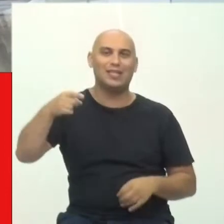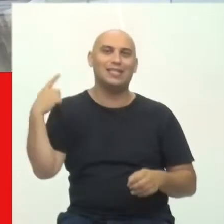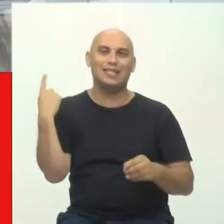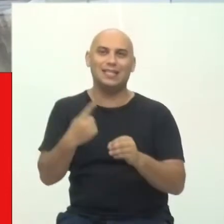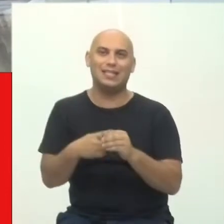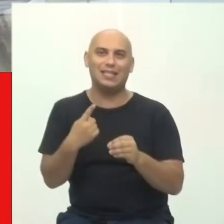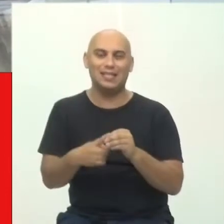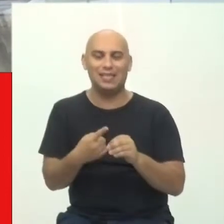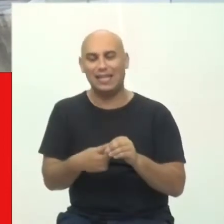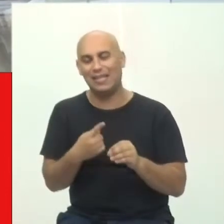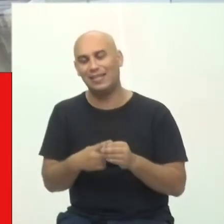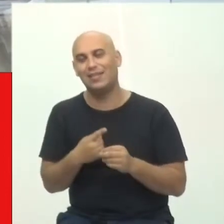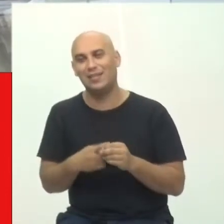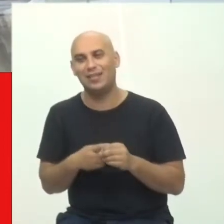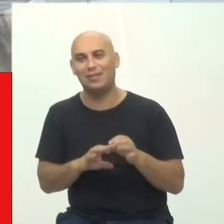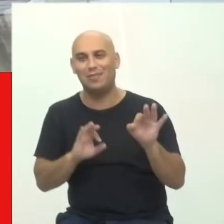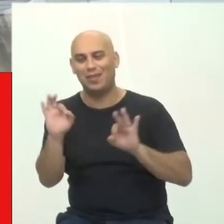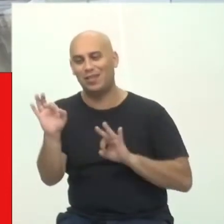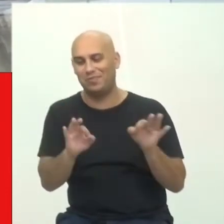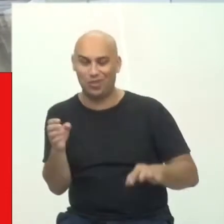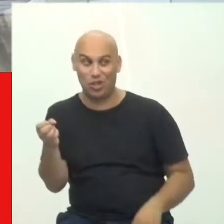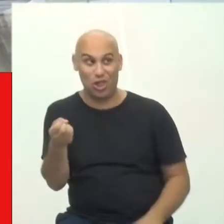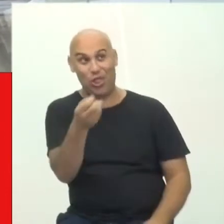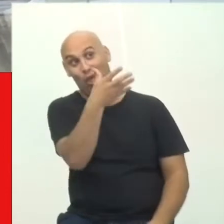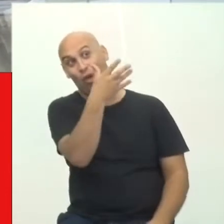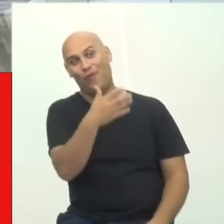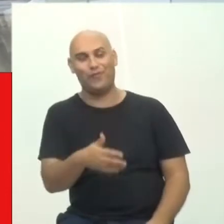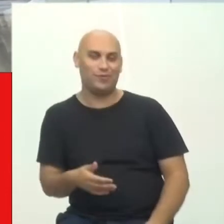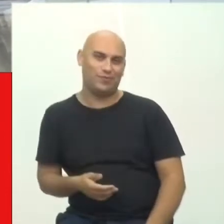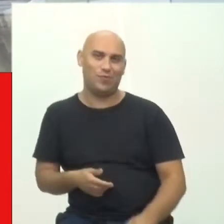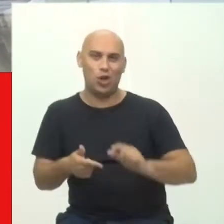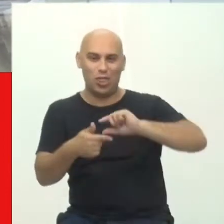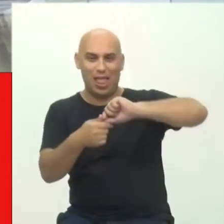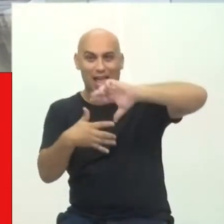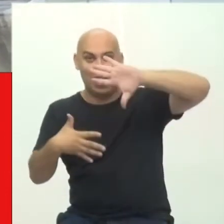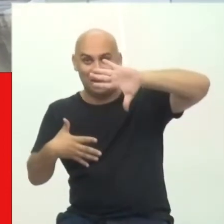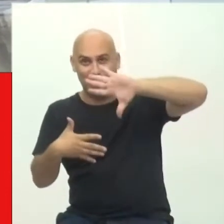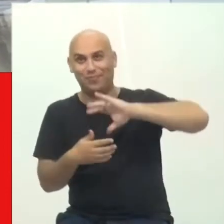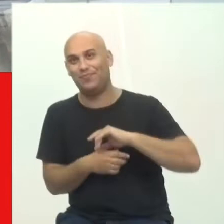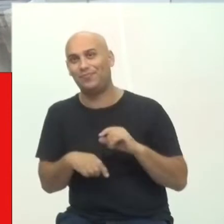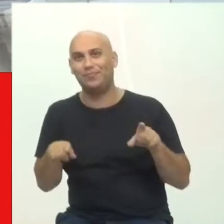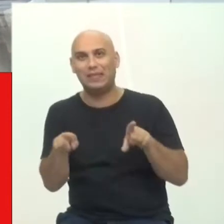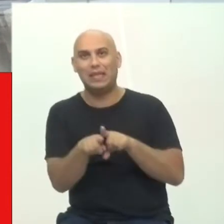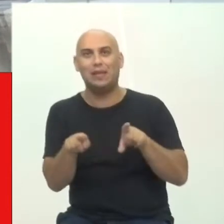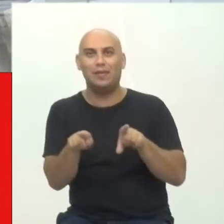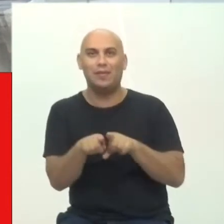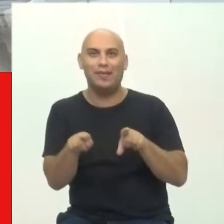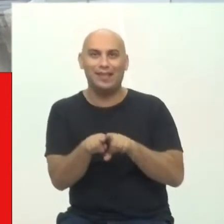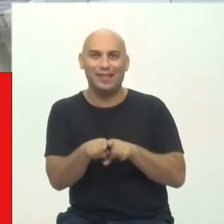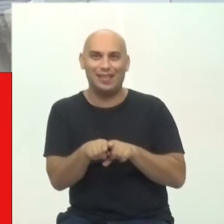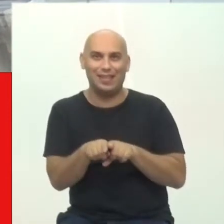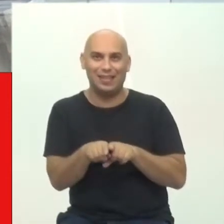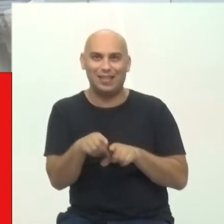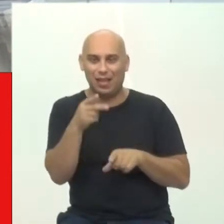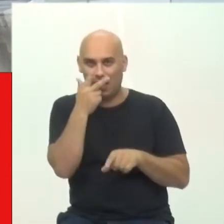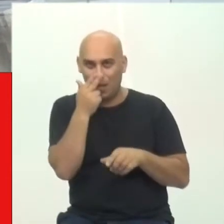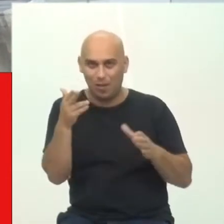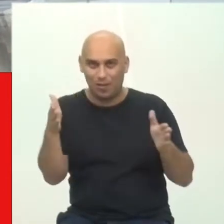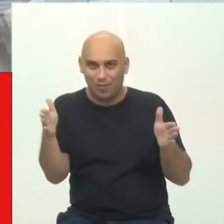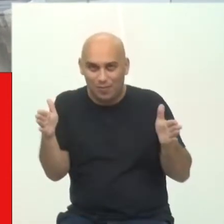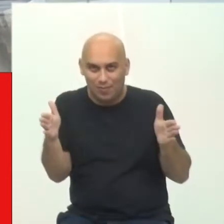né? Enfim, trazer o equipamento que diminui o volume de